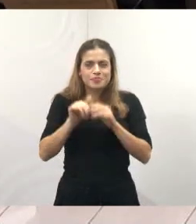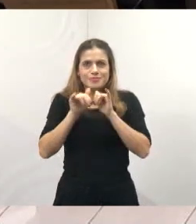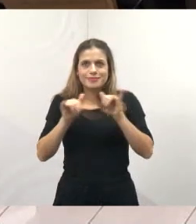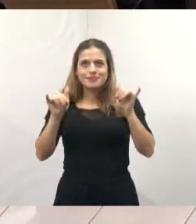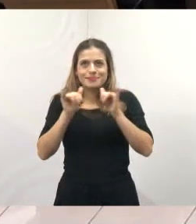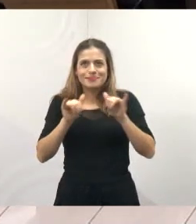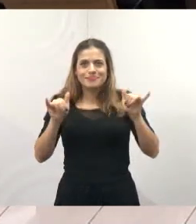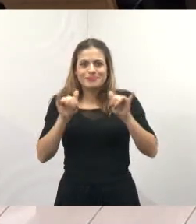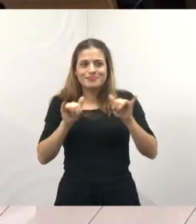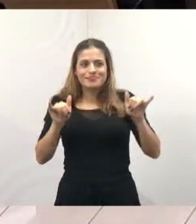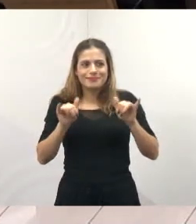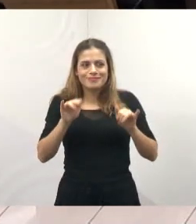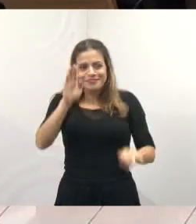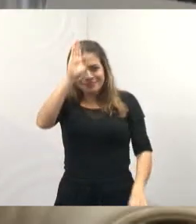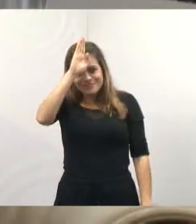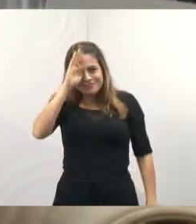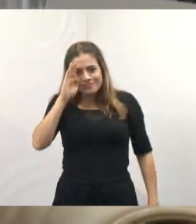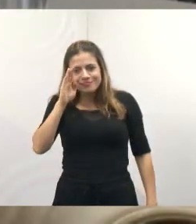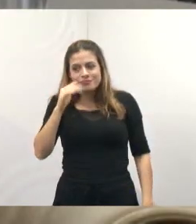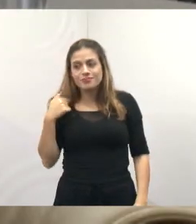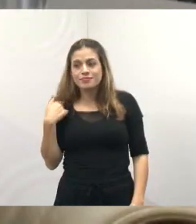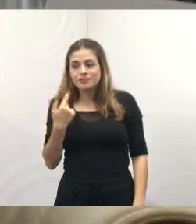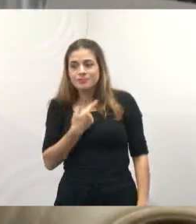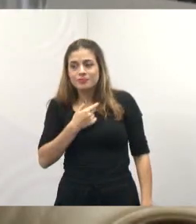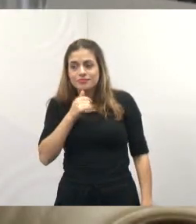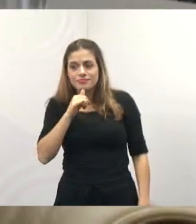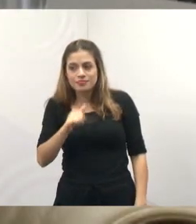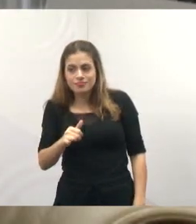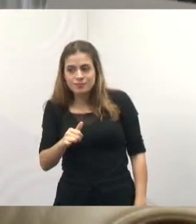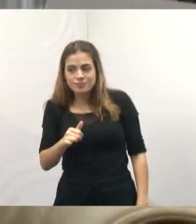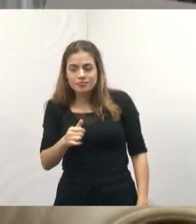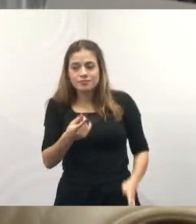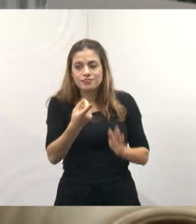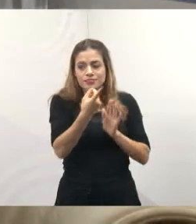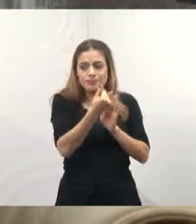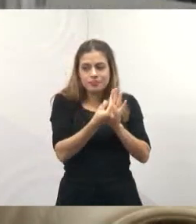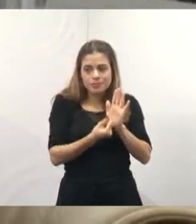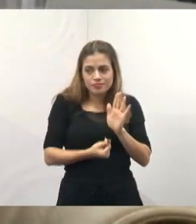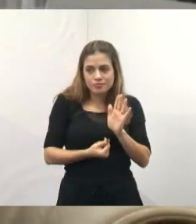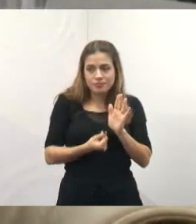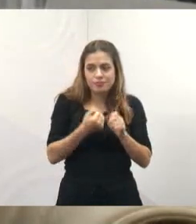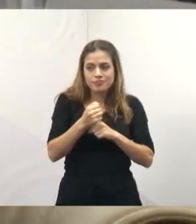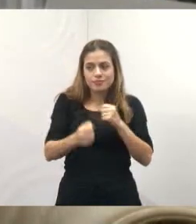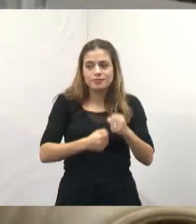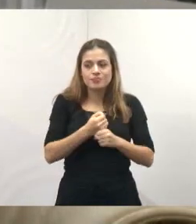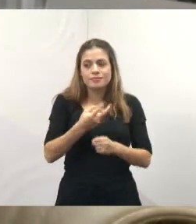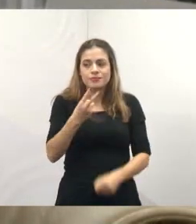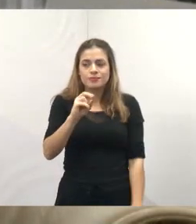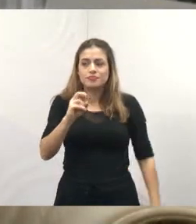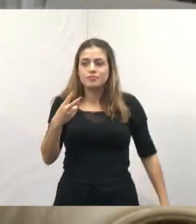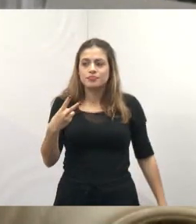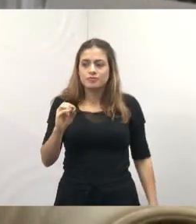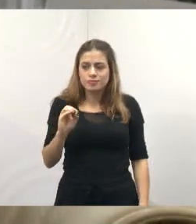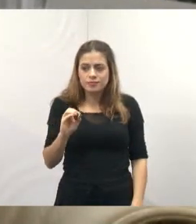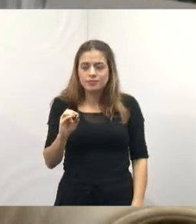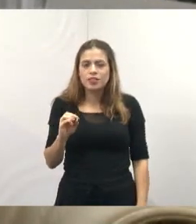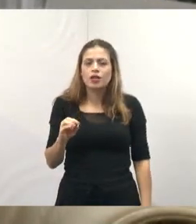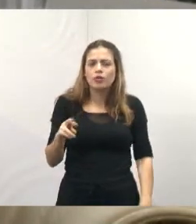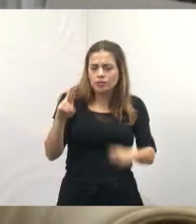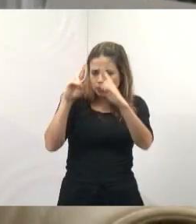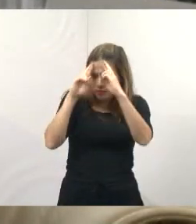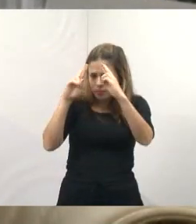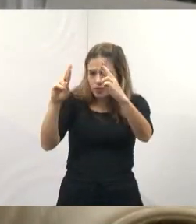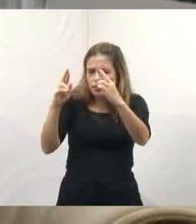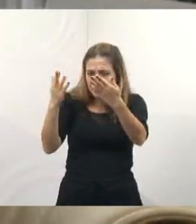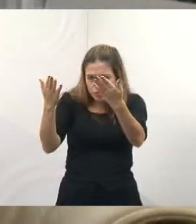falando da prestação de conta 2020. 2020. Então, o senhor, com todo o respeito que eu tenho por Vossa